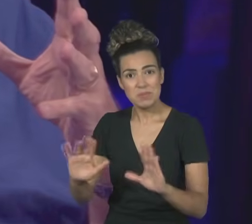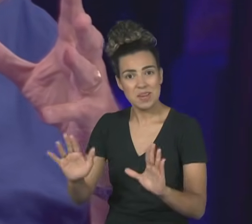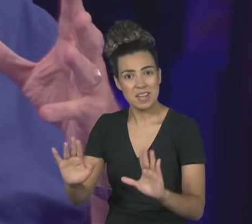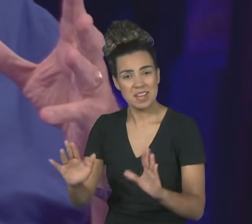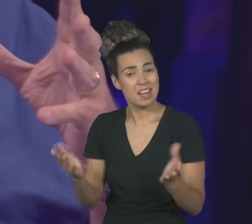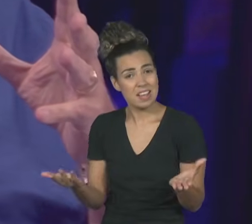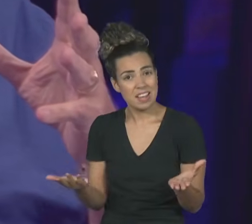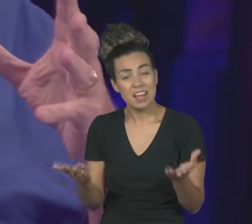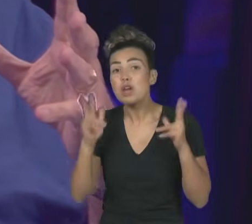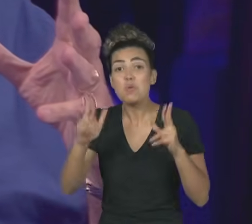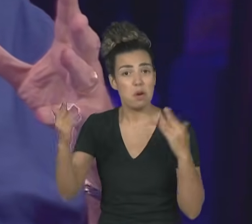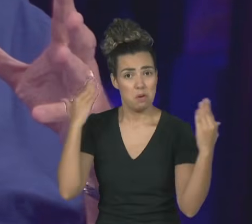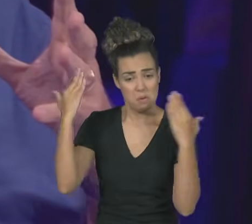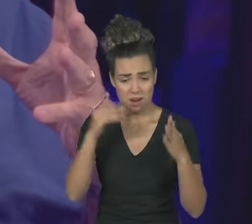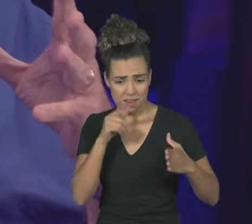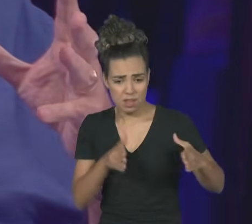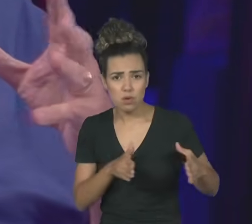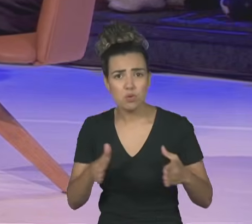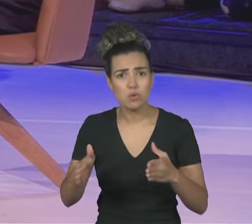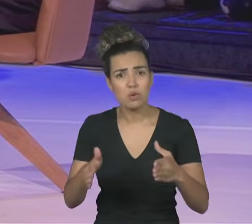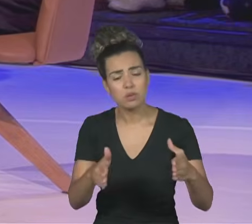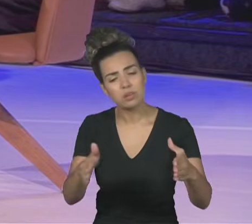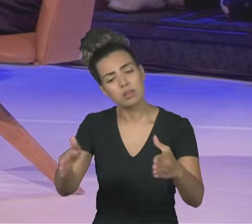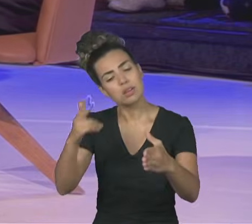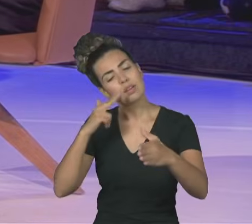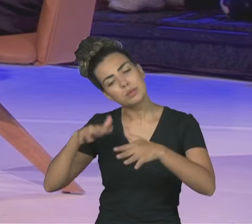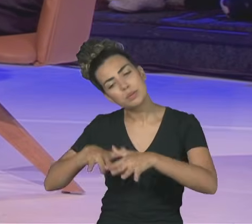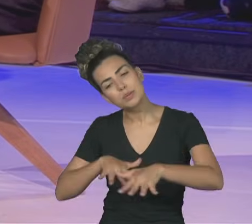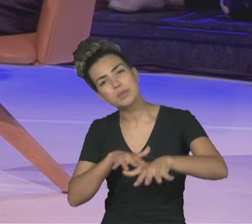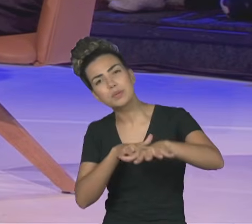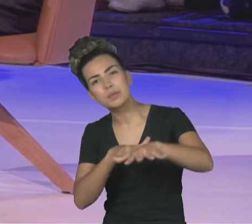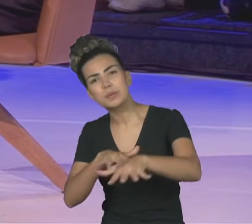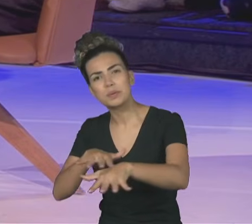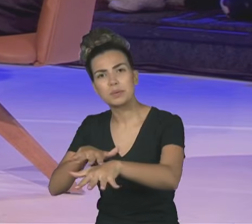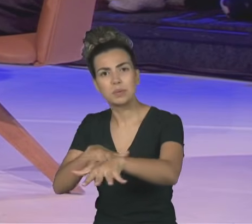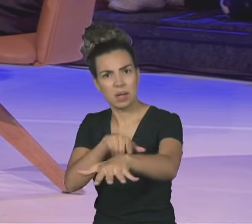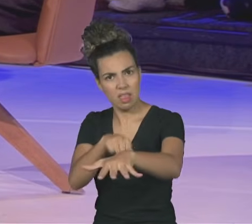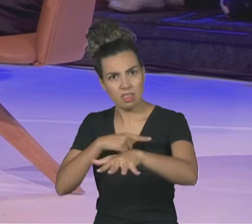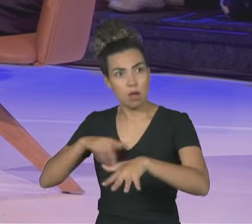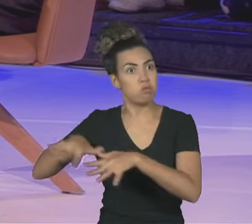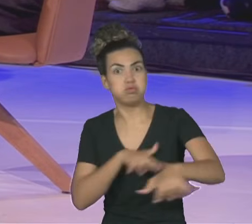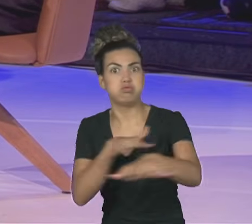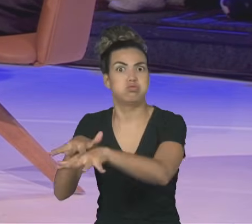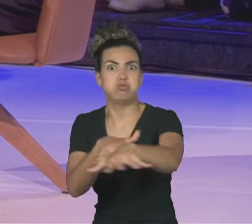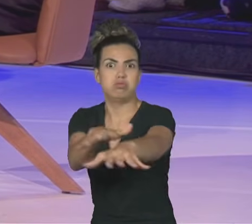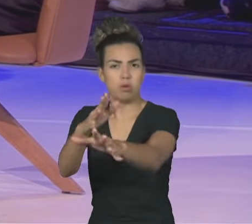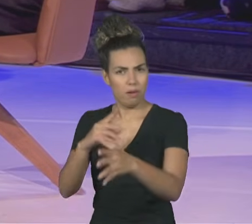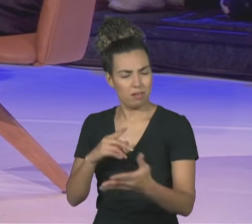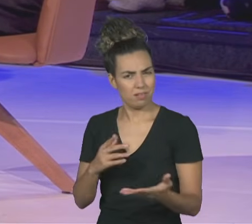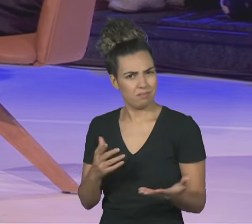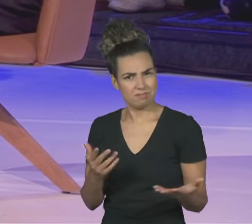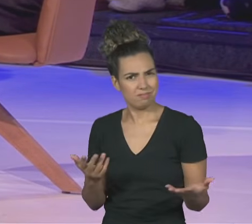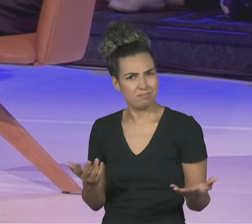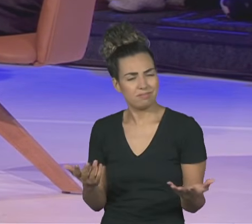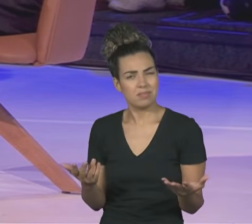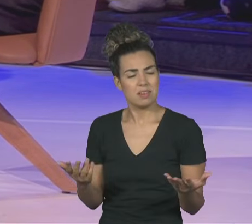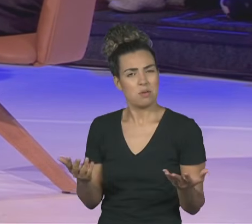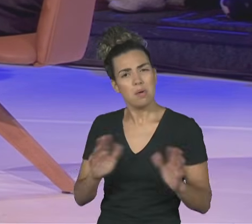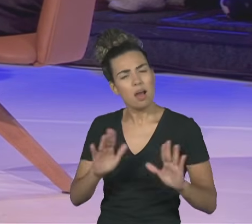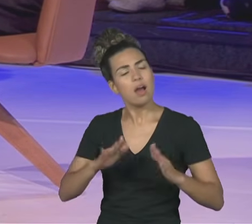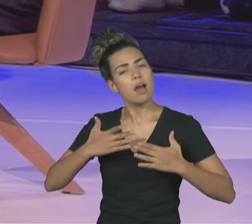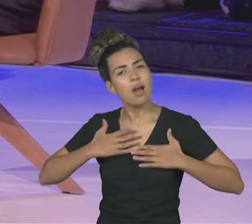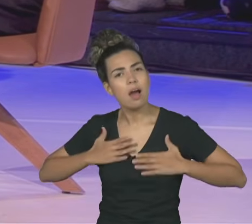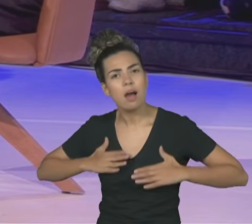é em que velocidade ele corre. Né? Você está dizendo que, em parte, essa infelicidade trazida